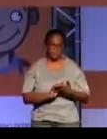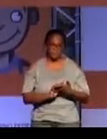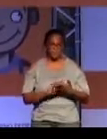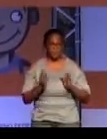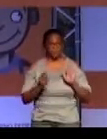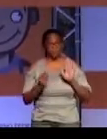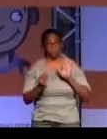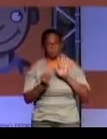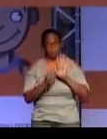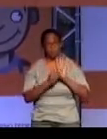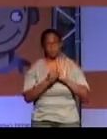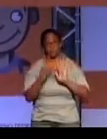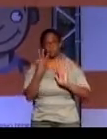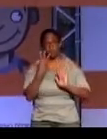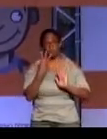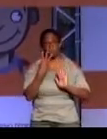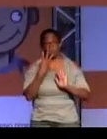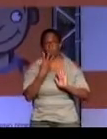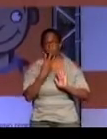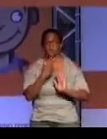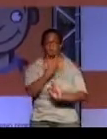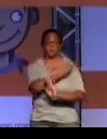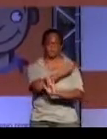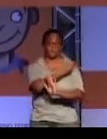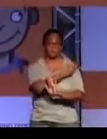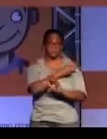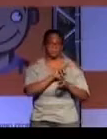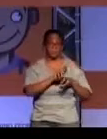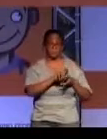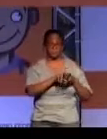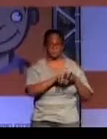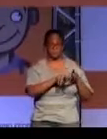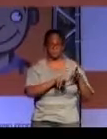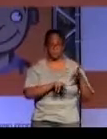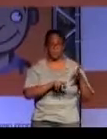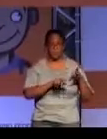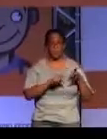incluído 4 vacinas diferentes contra 6 doenças,